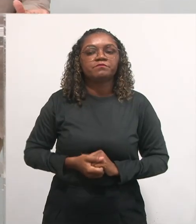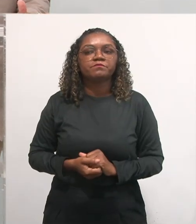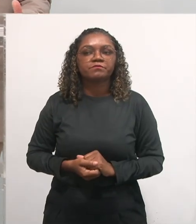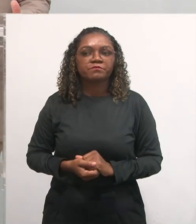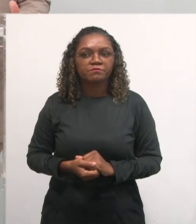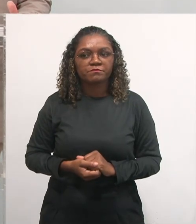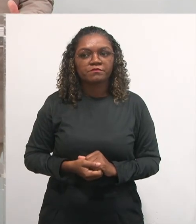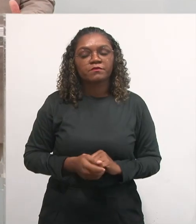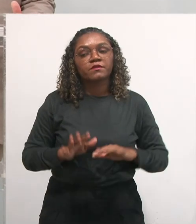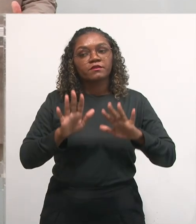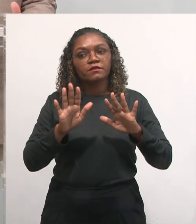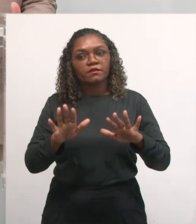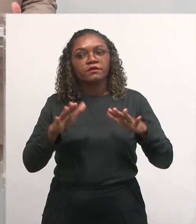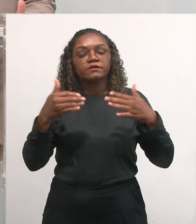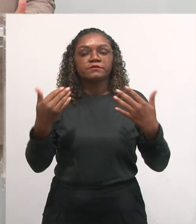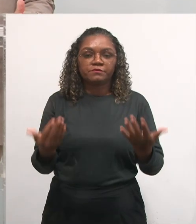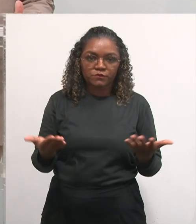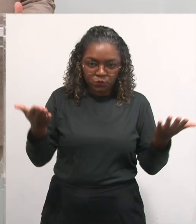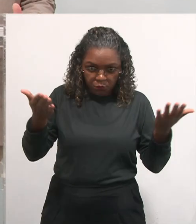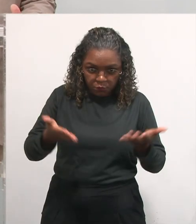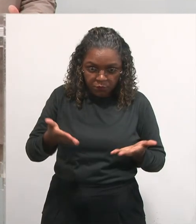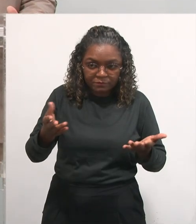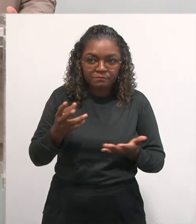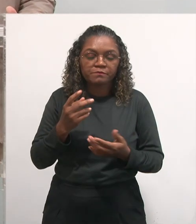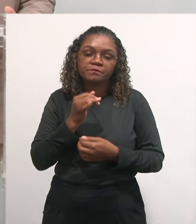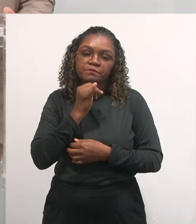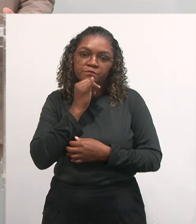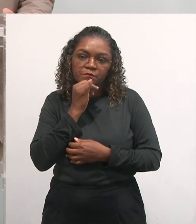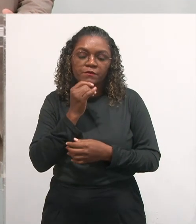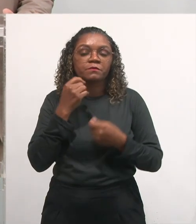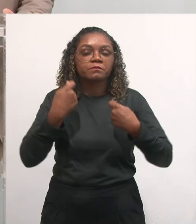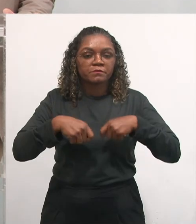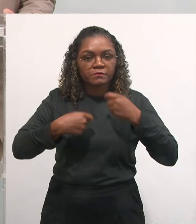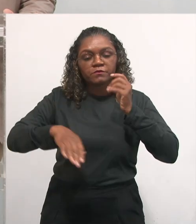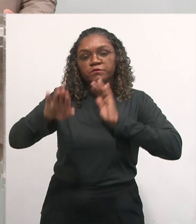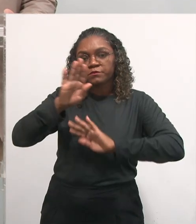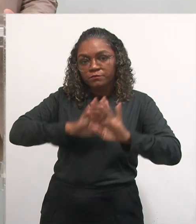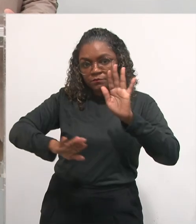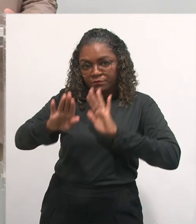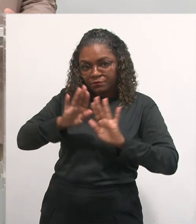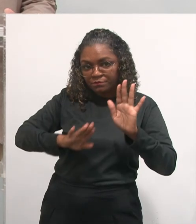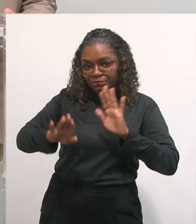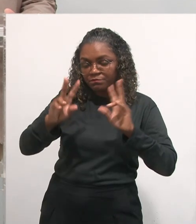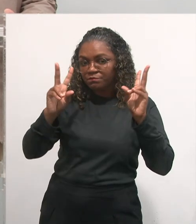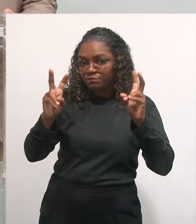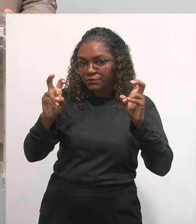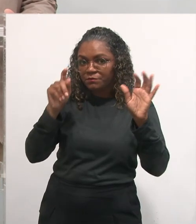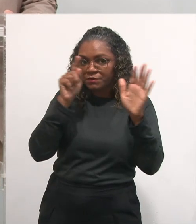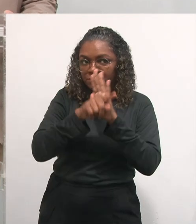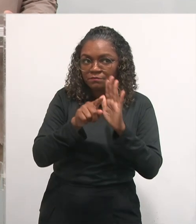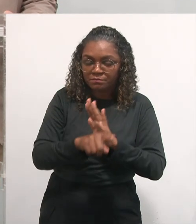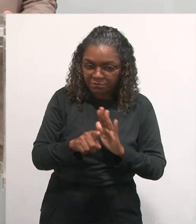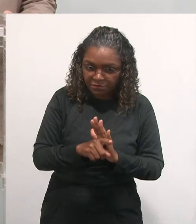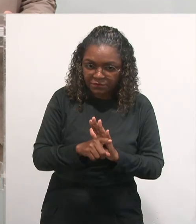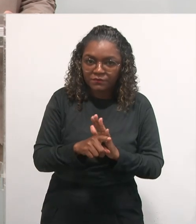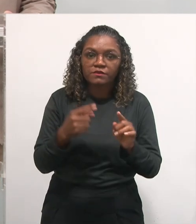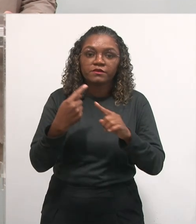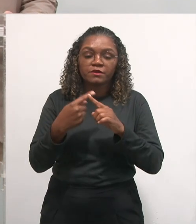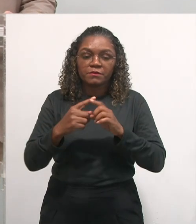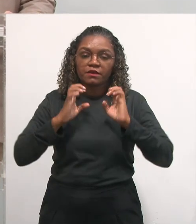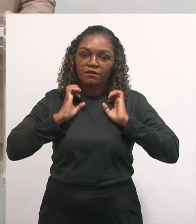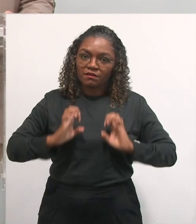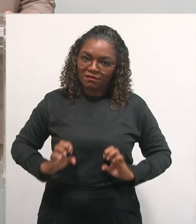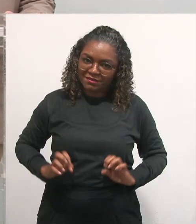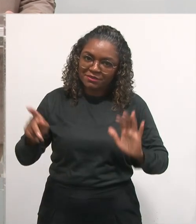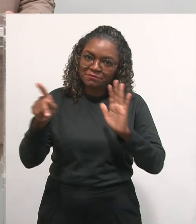Normalmente, hoje simples, né, mas a gente tem que ter um cuidado muito grande com questionários, com a ética na pesquisa.